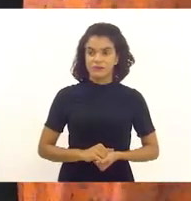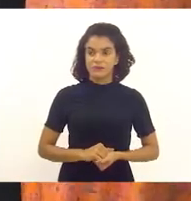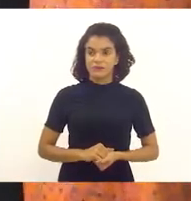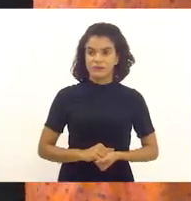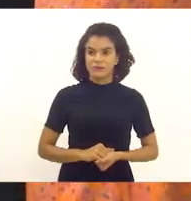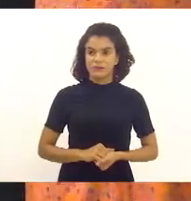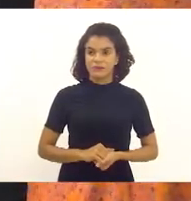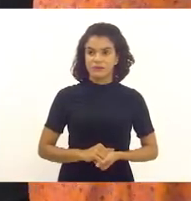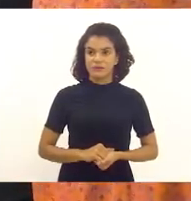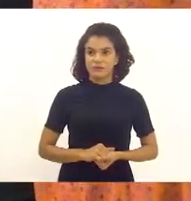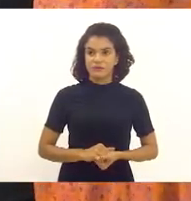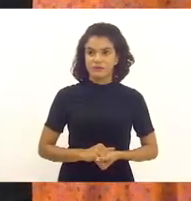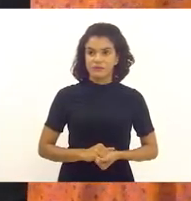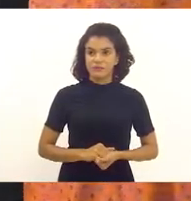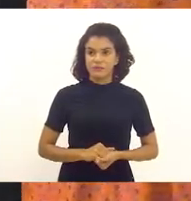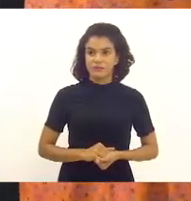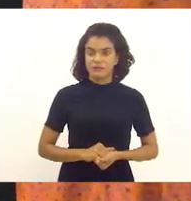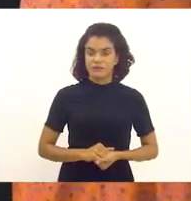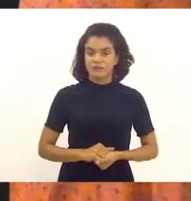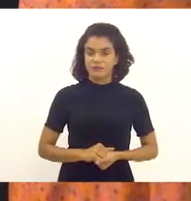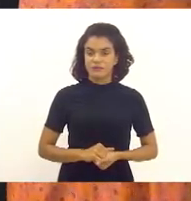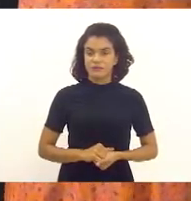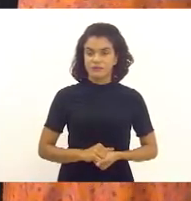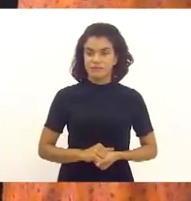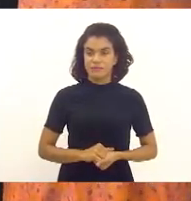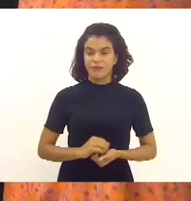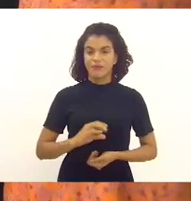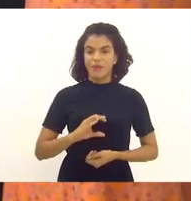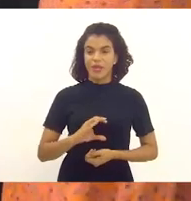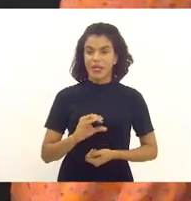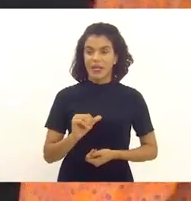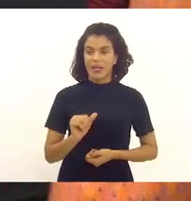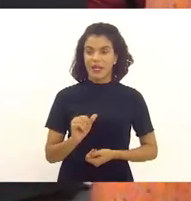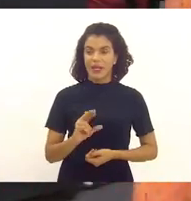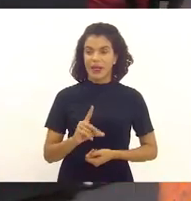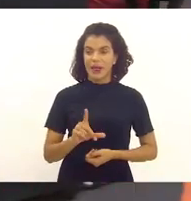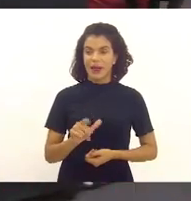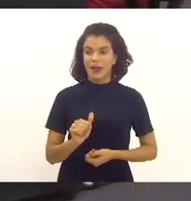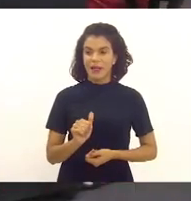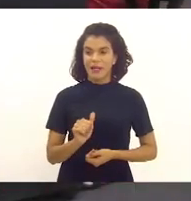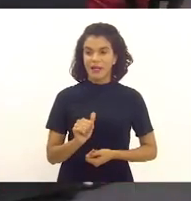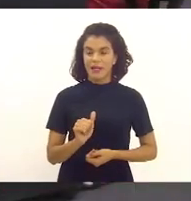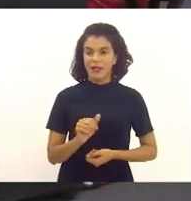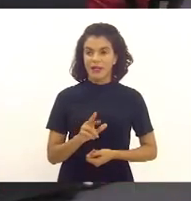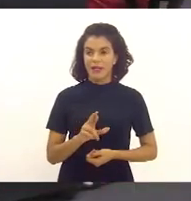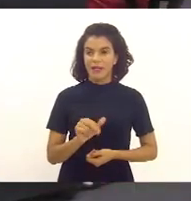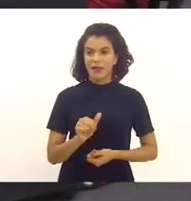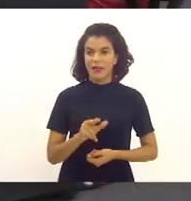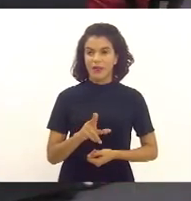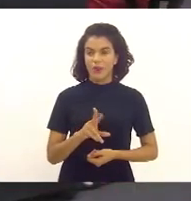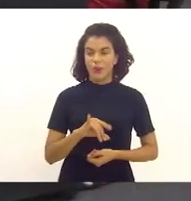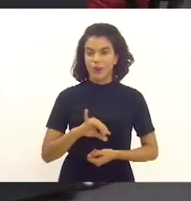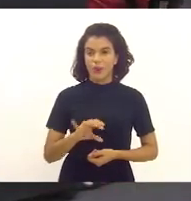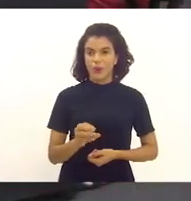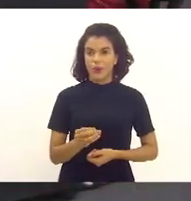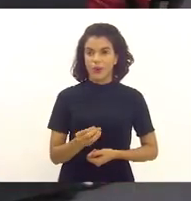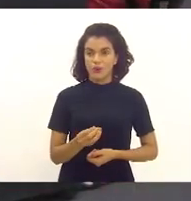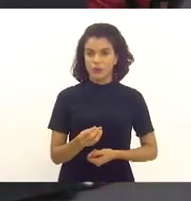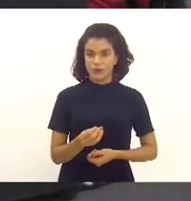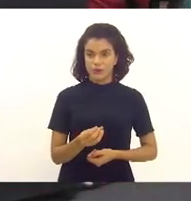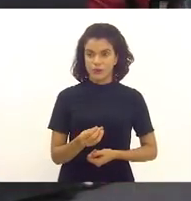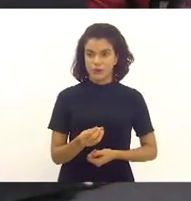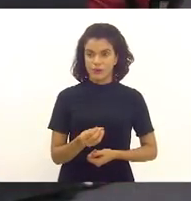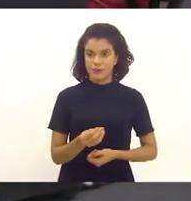calma aí é porque aqui Carla Araújo tá ela que precisa sair meio-dia então Carla